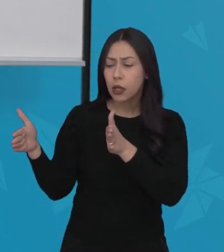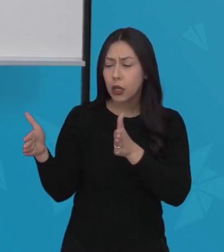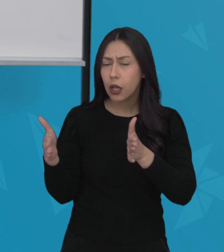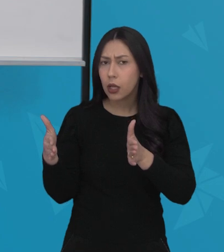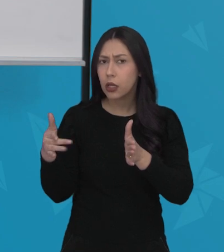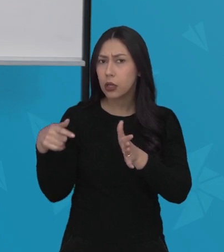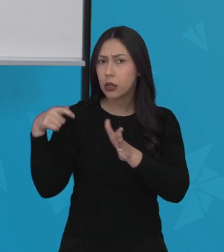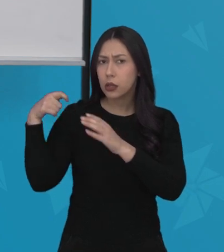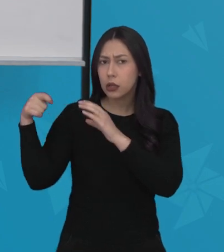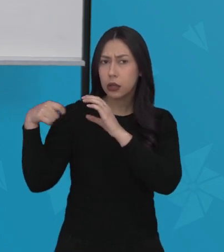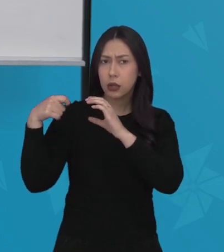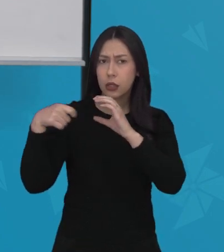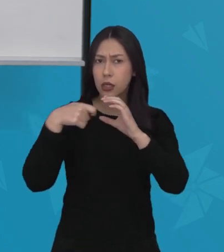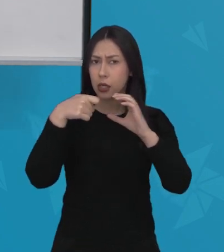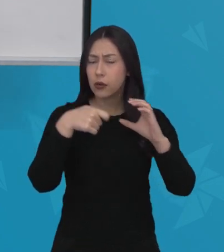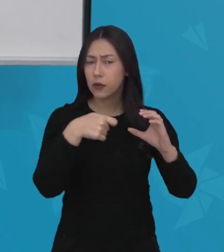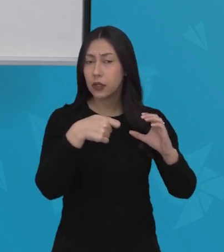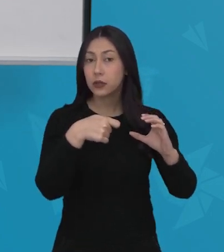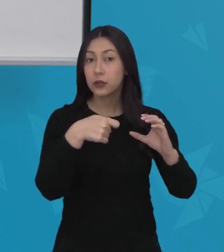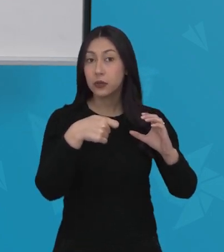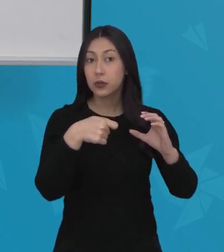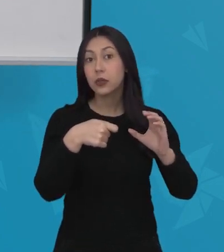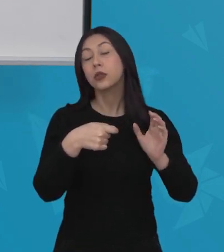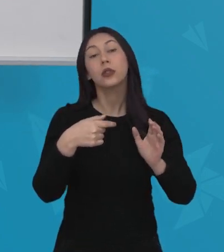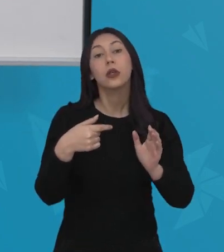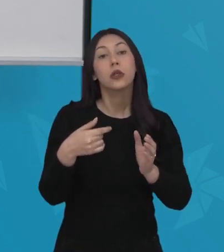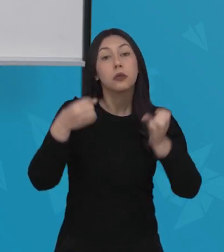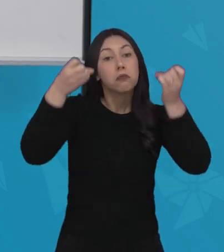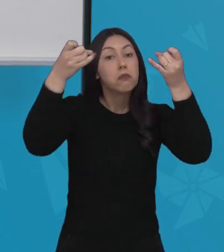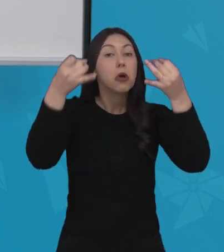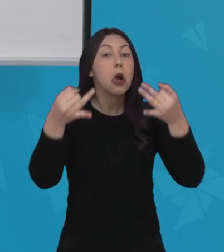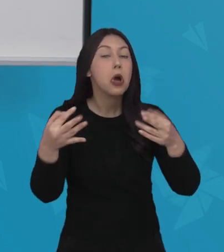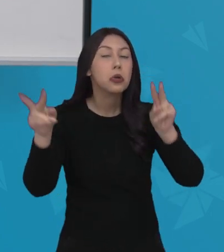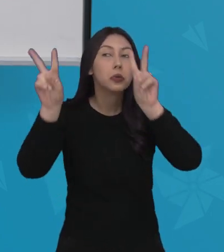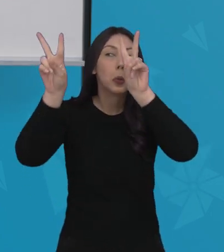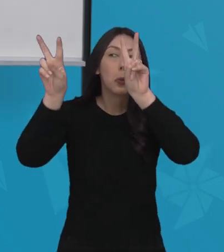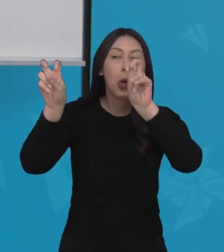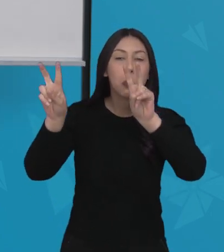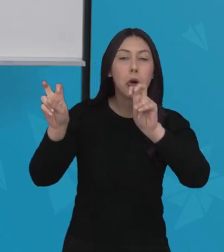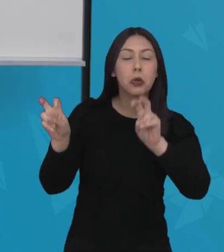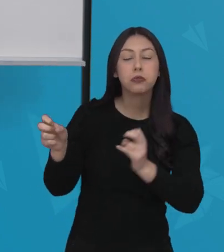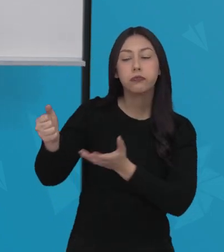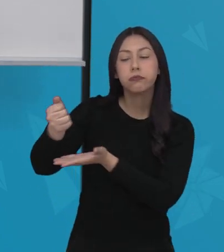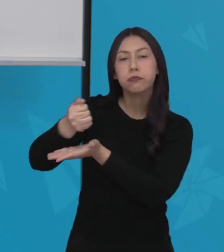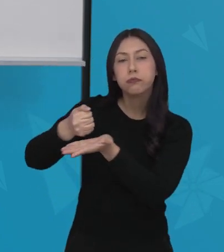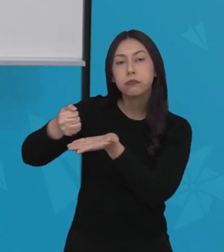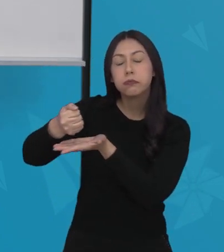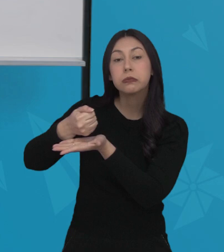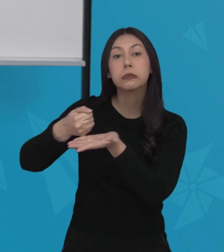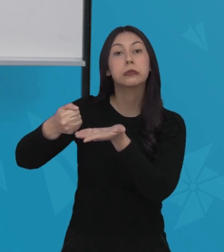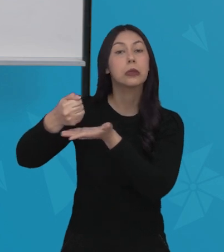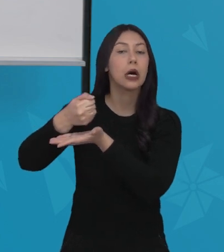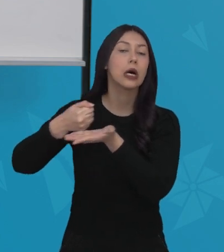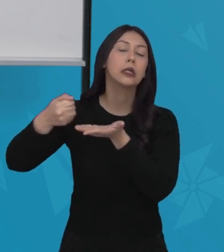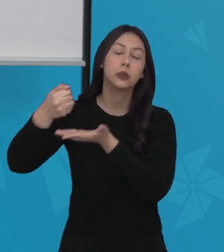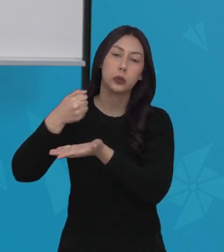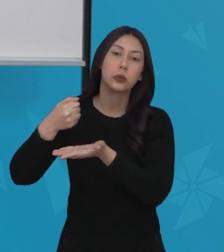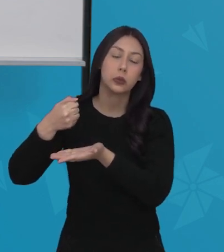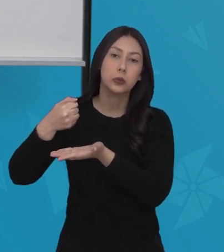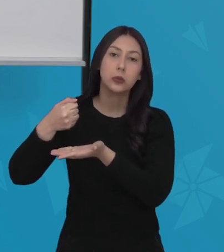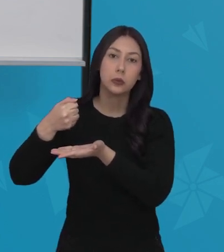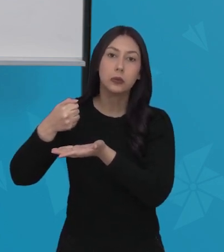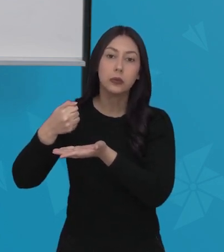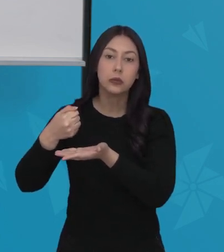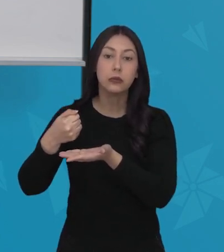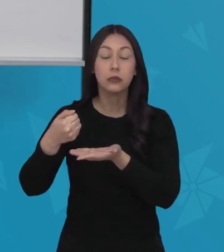gravado do Educage nas últimas semanas, a gente tem começado a abordar alguns assuntos mais fundamentais, mais básicos das áreas do